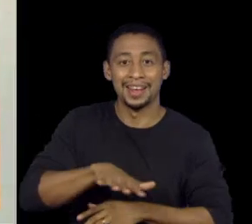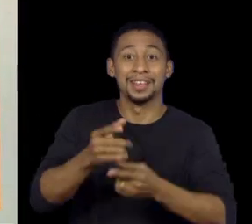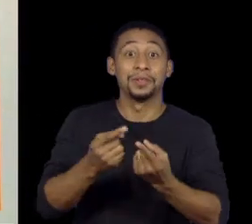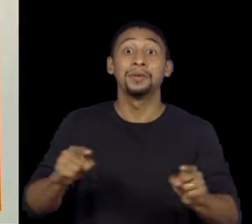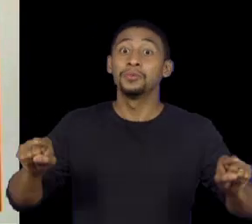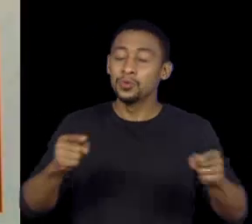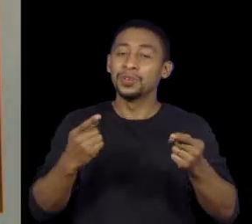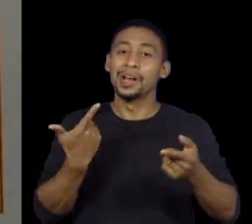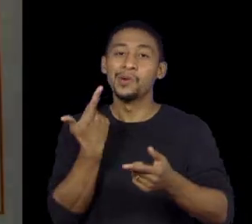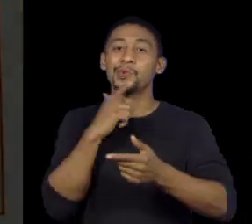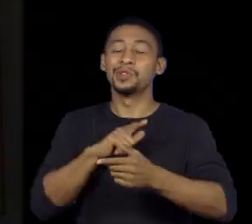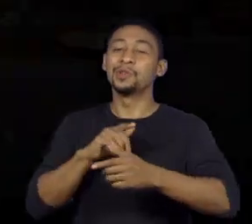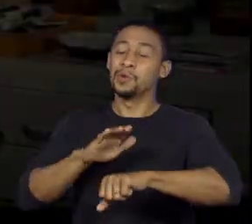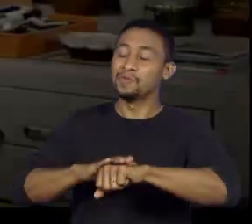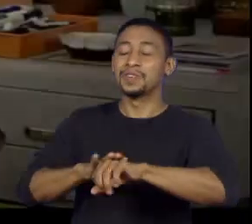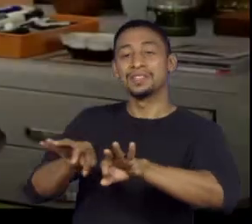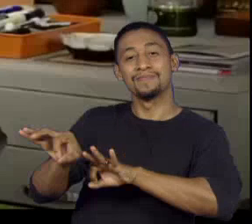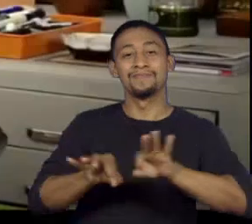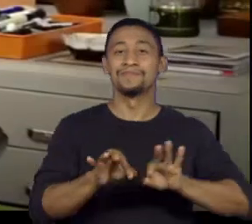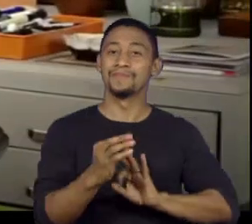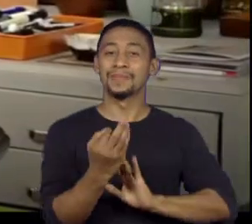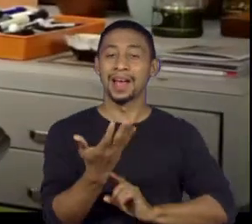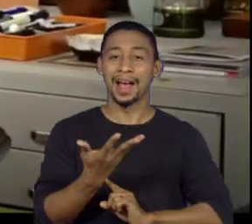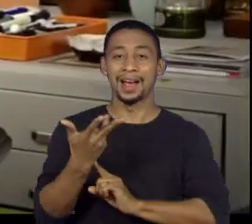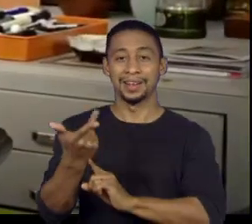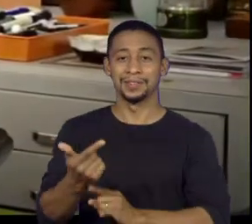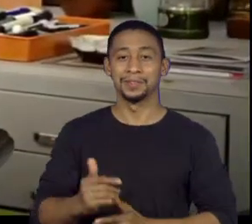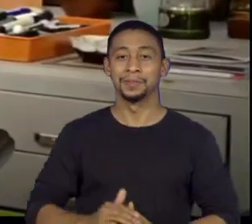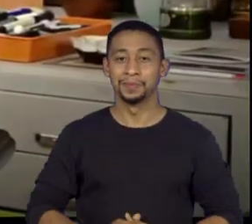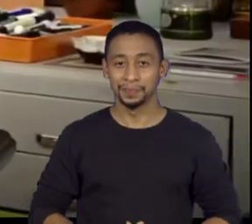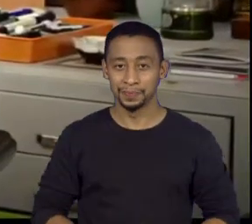abriu para ele exercitar a sua arte.